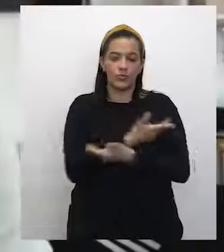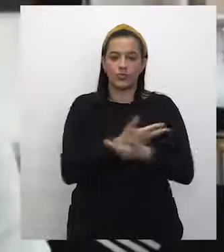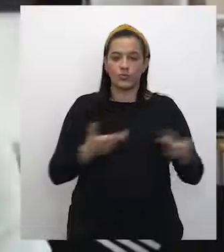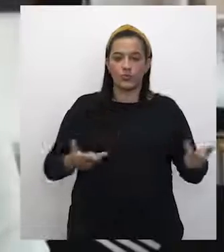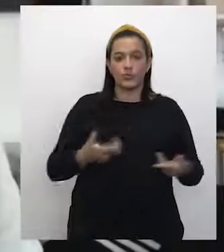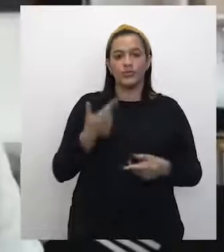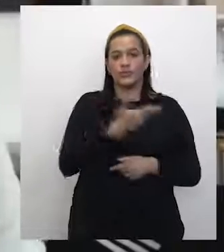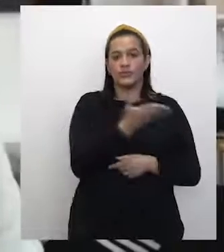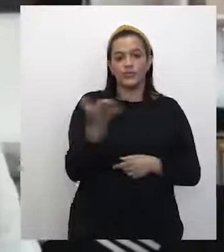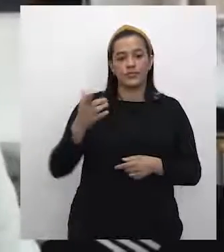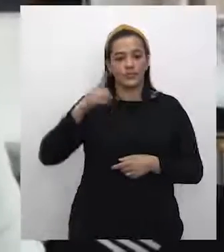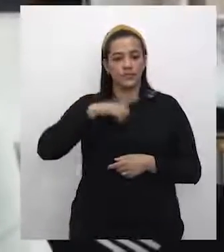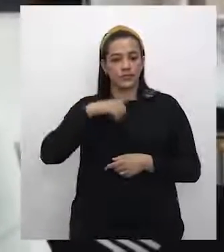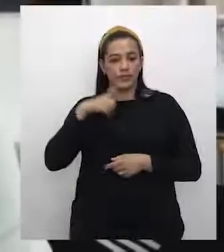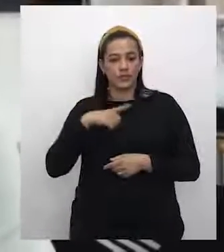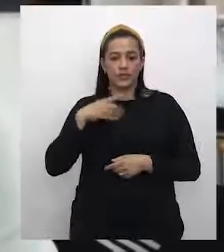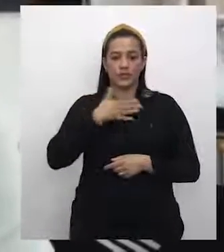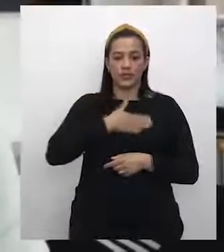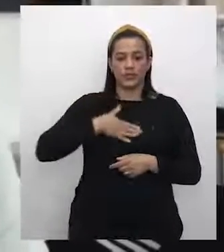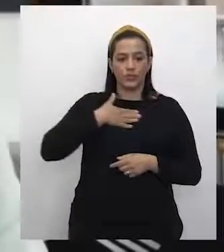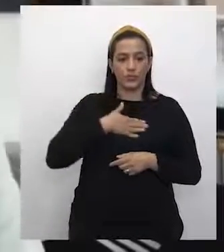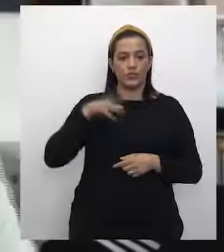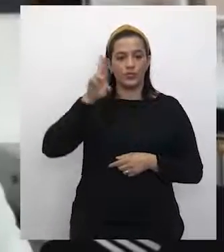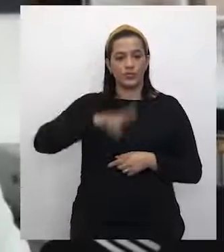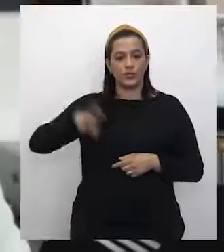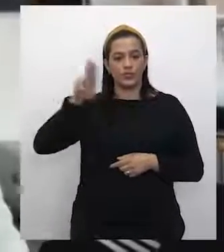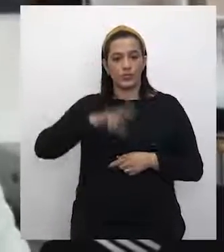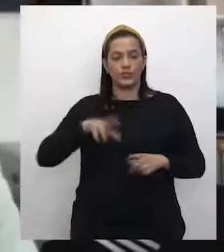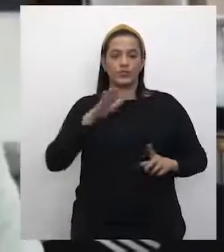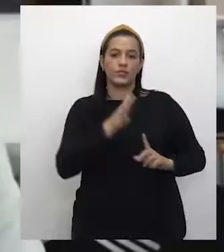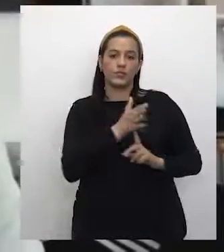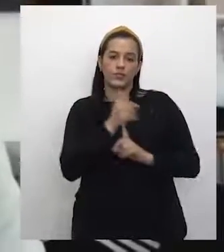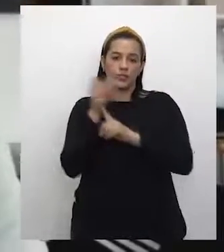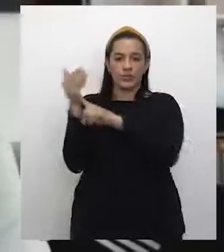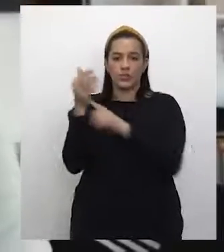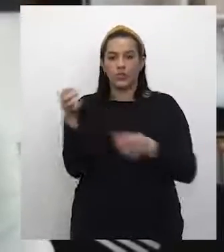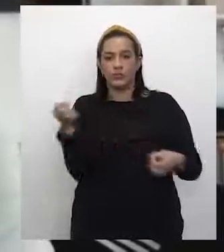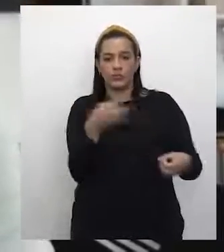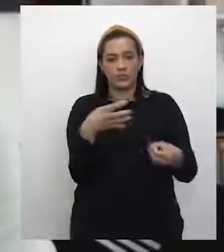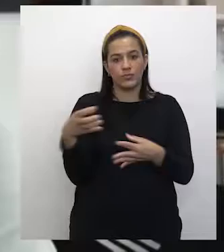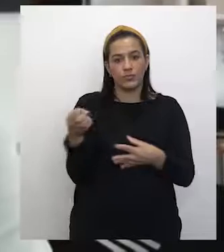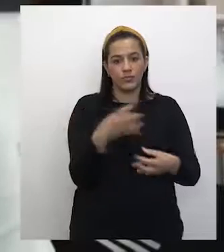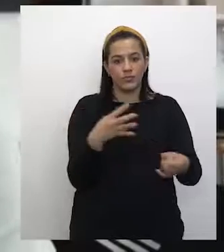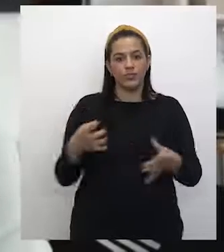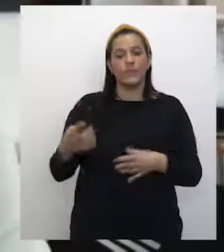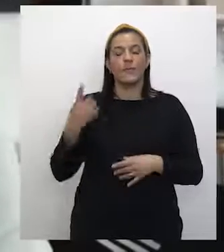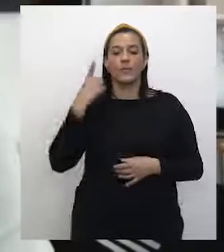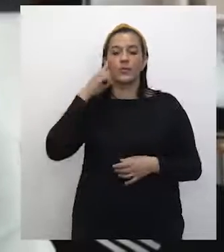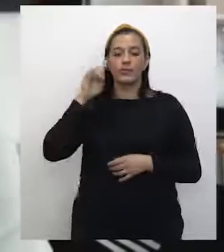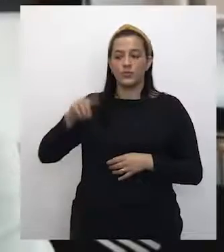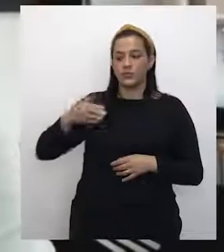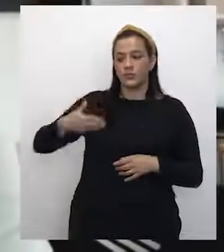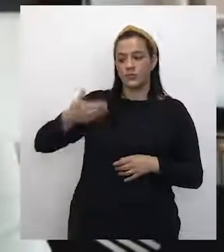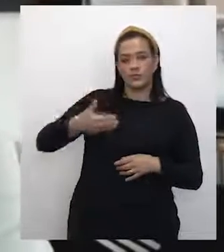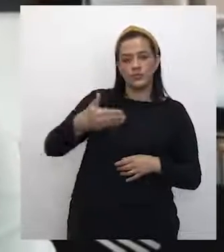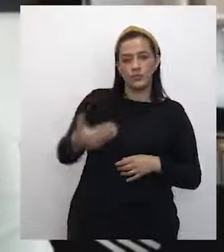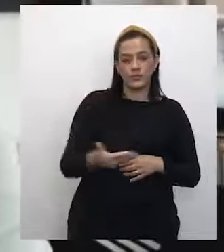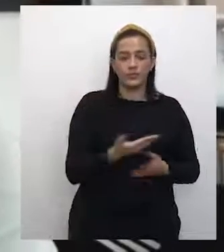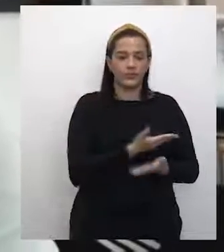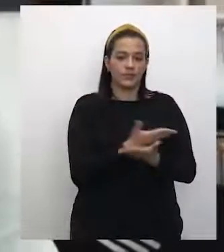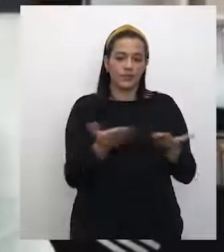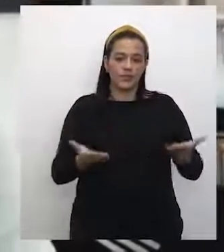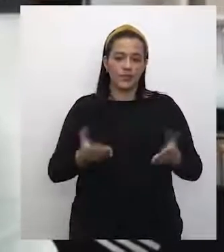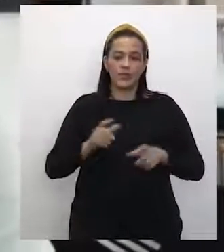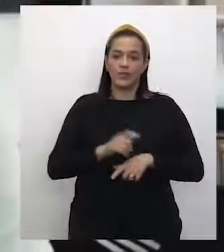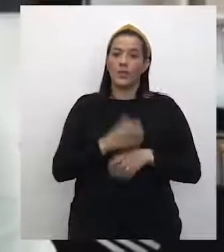o quanto vocês estão usando tecnologia, inovação, o quanto o dia a dia de vocês é sim